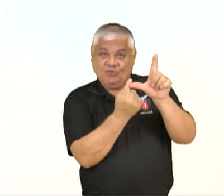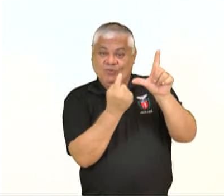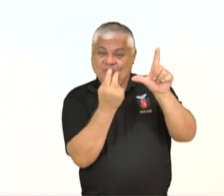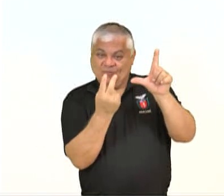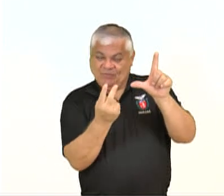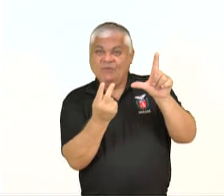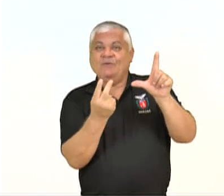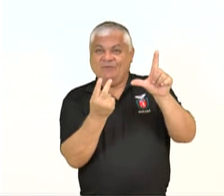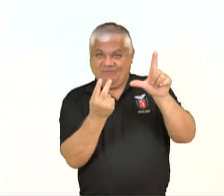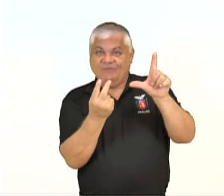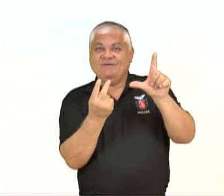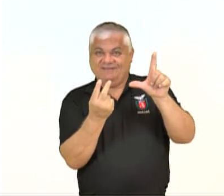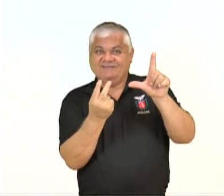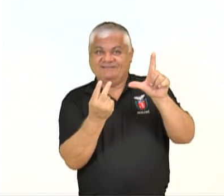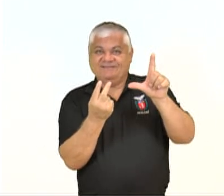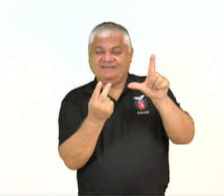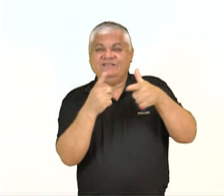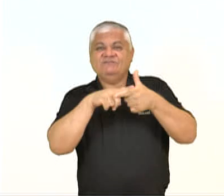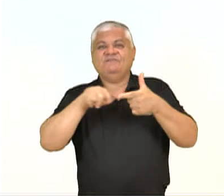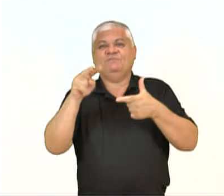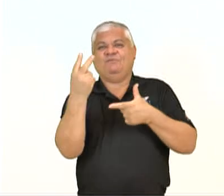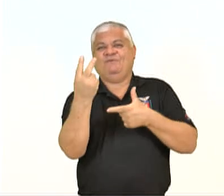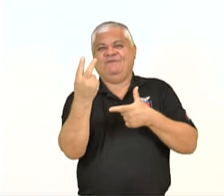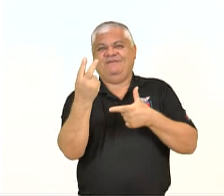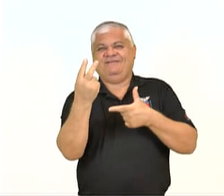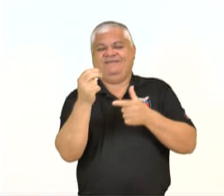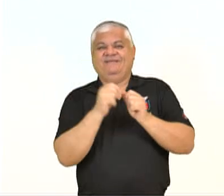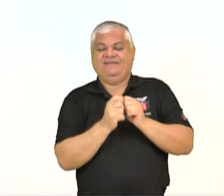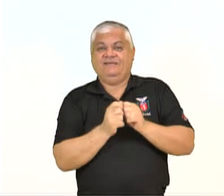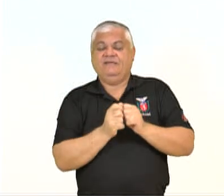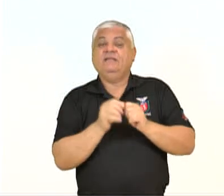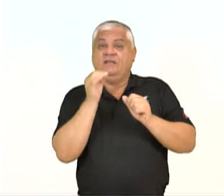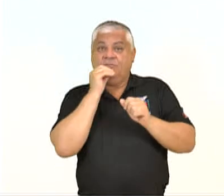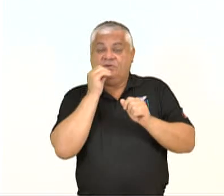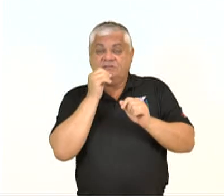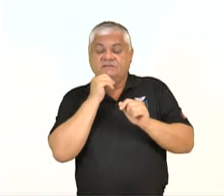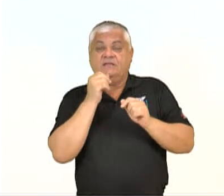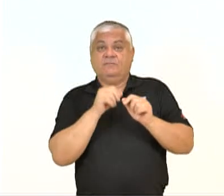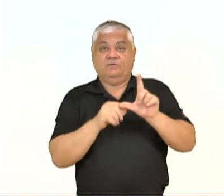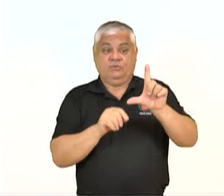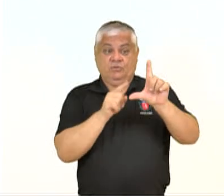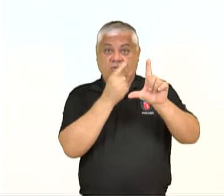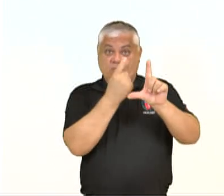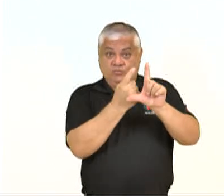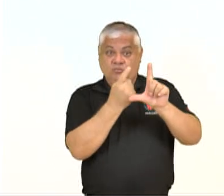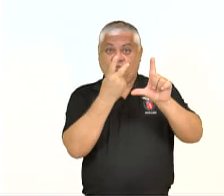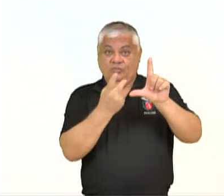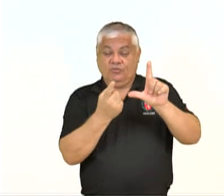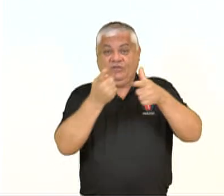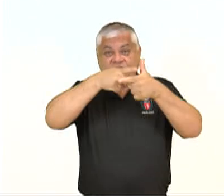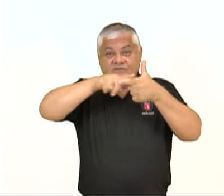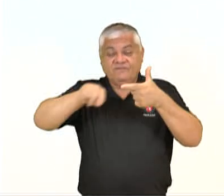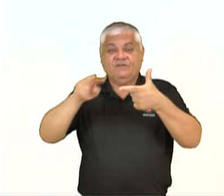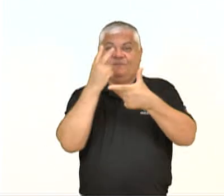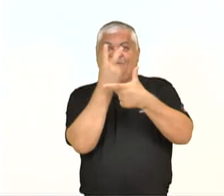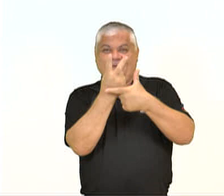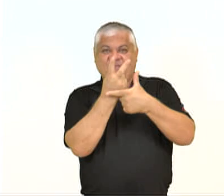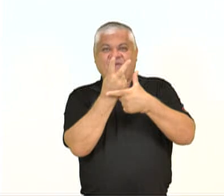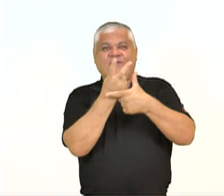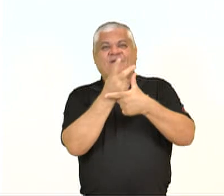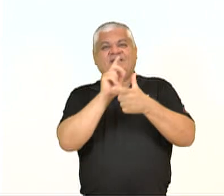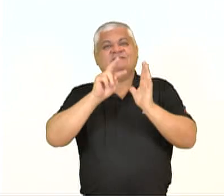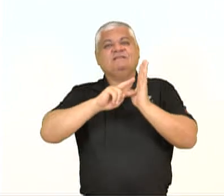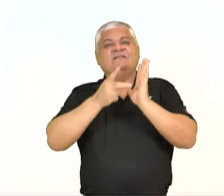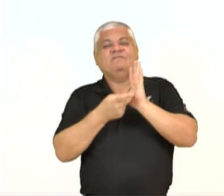x2, né, que representa as raízes, e dividir por 2. A soma das raízes dividindo por 2 é a média aritmética dela.